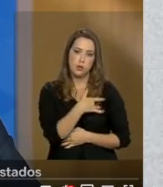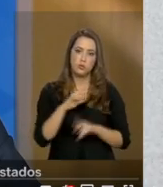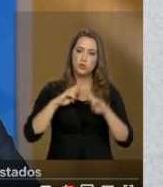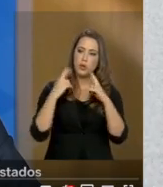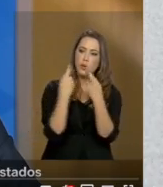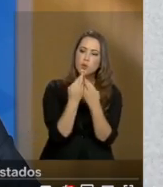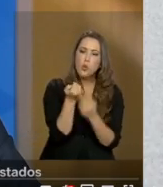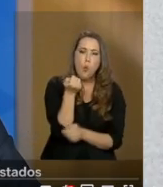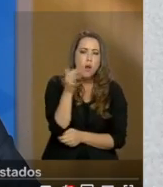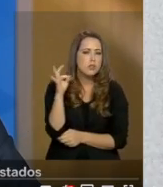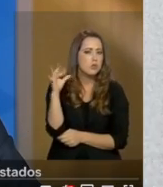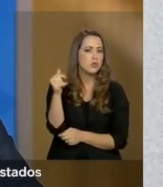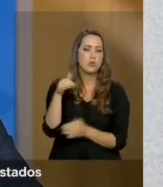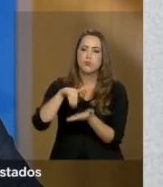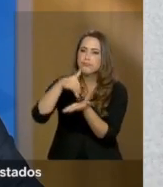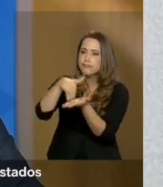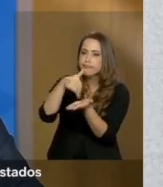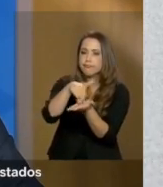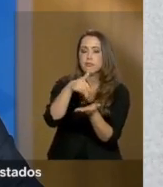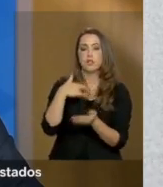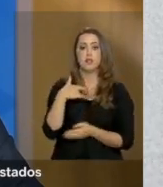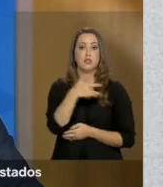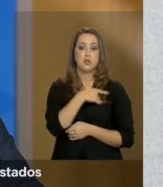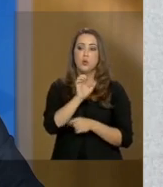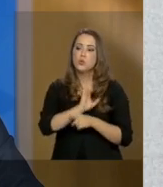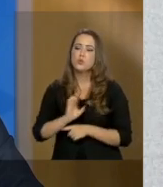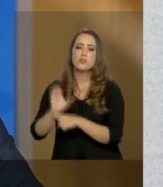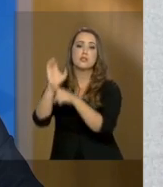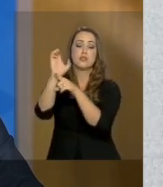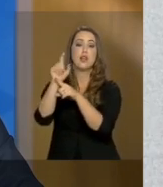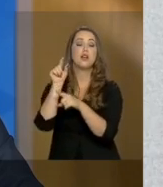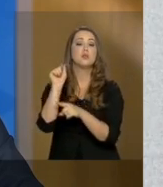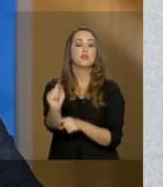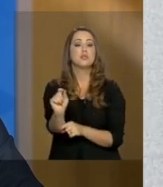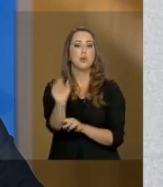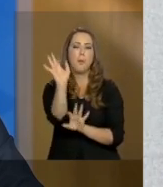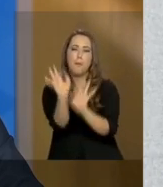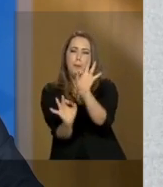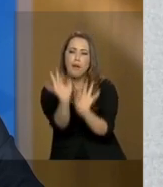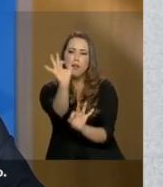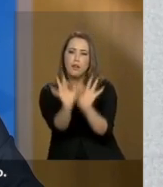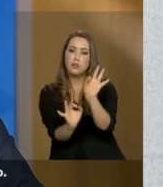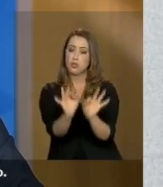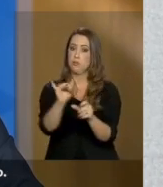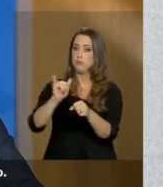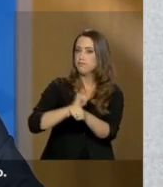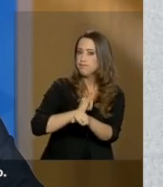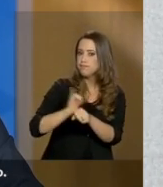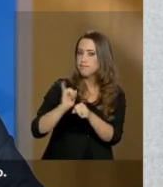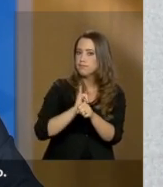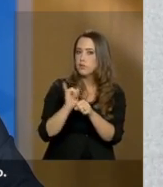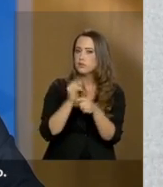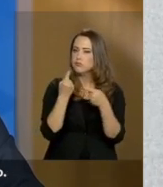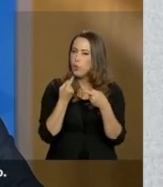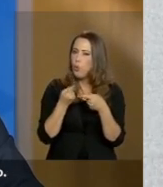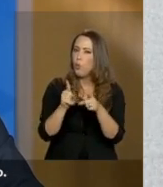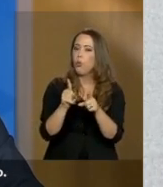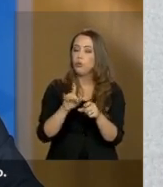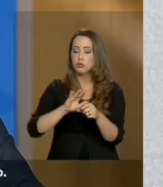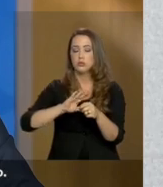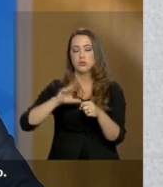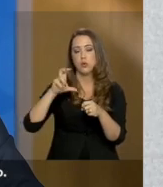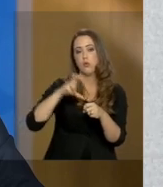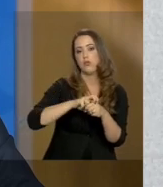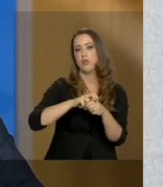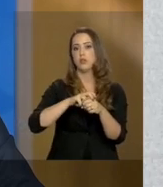Reuniu-se com quase todos os secretários de saúde dos estados para que o planejamento estratégico de enfrentamento ao vírus